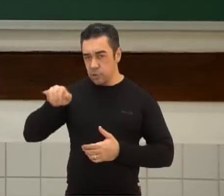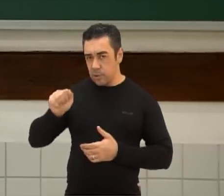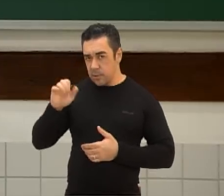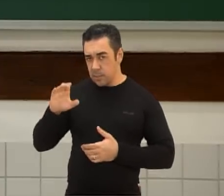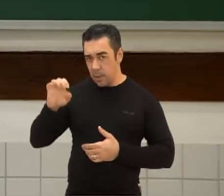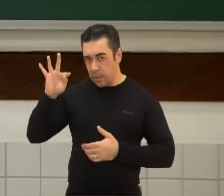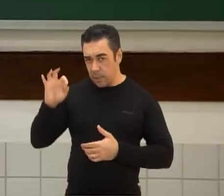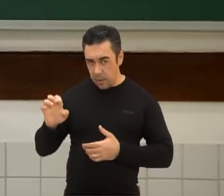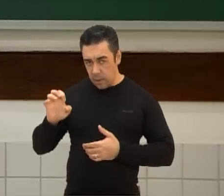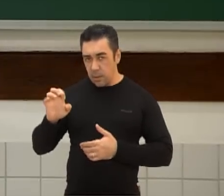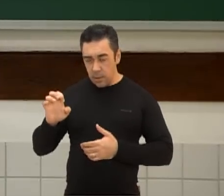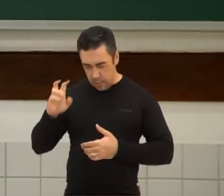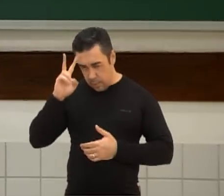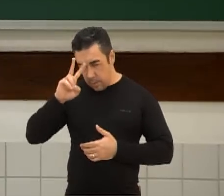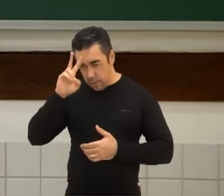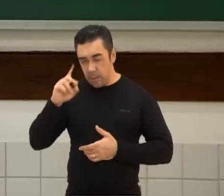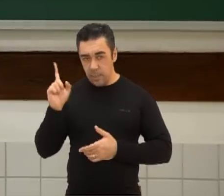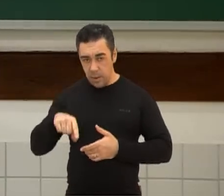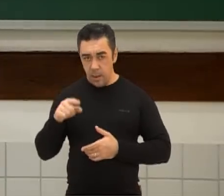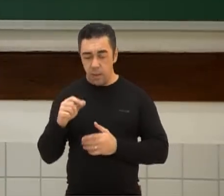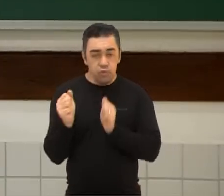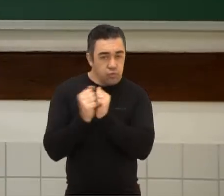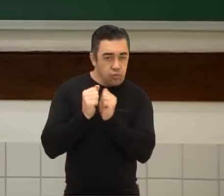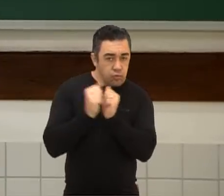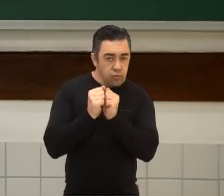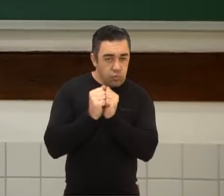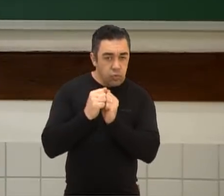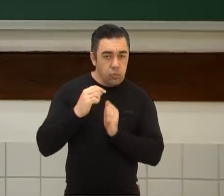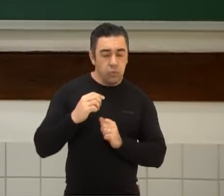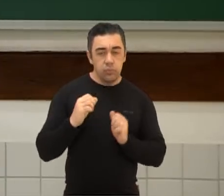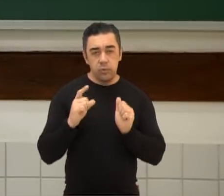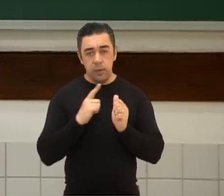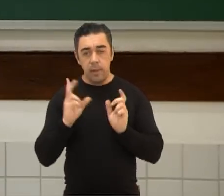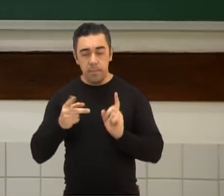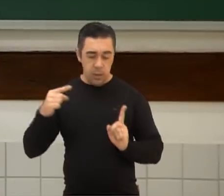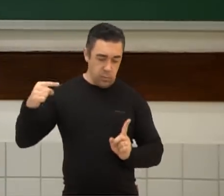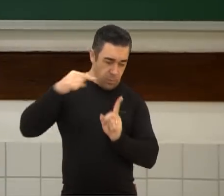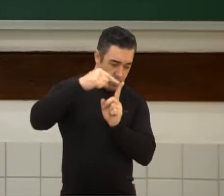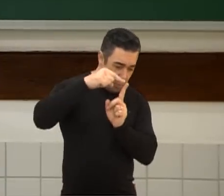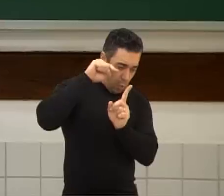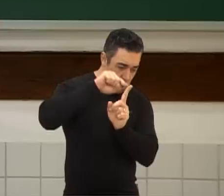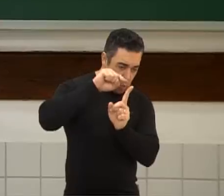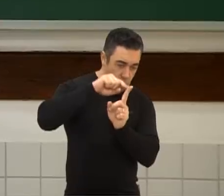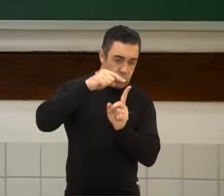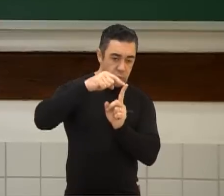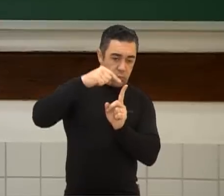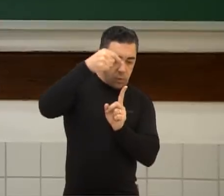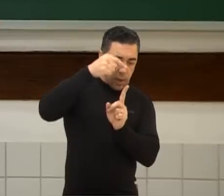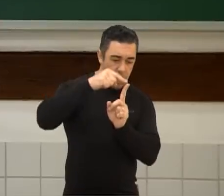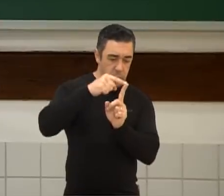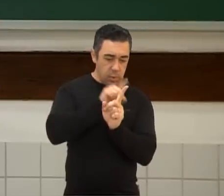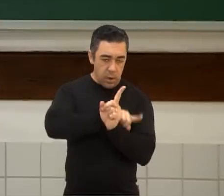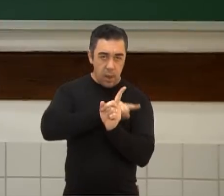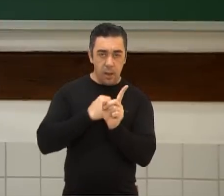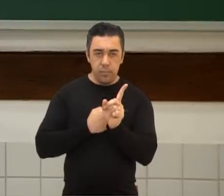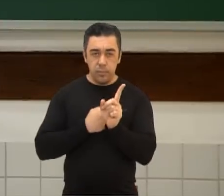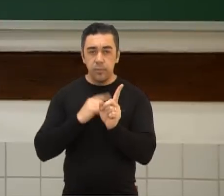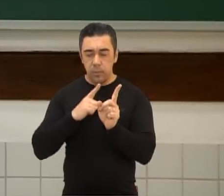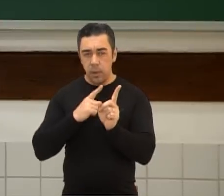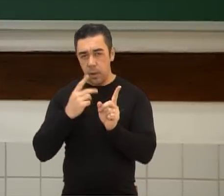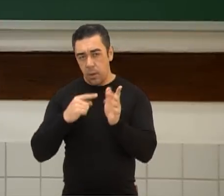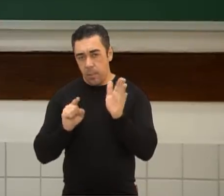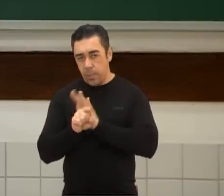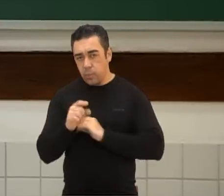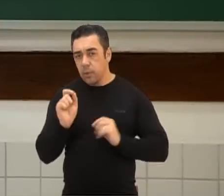adjacente? Ângulos que estão lado a lado, né? Eles, além de ser consecutivos, são adjacentes. Então, eu